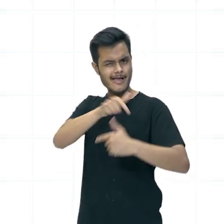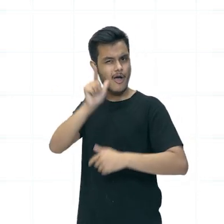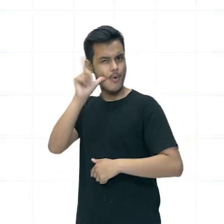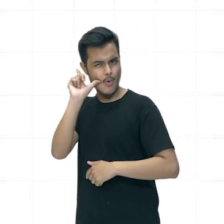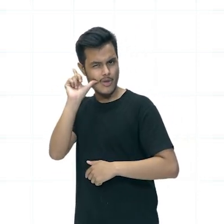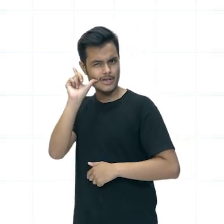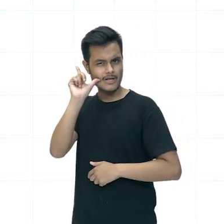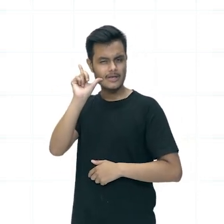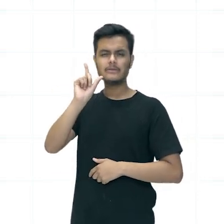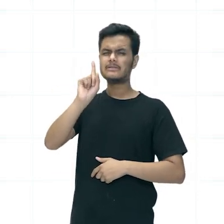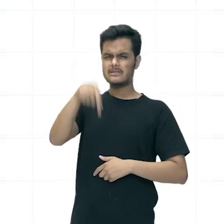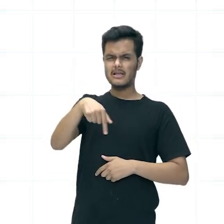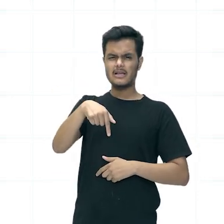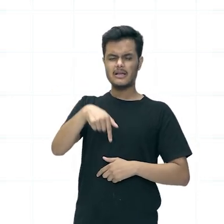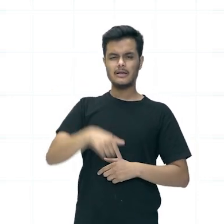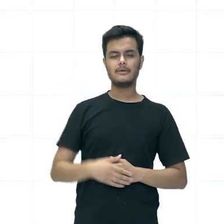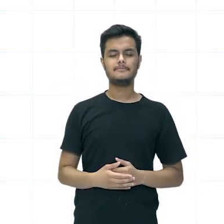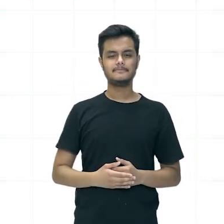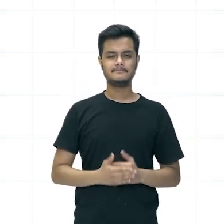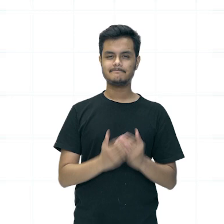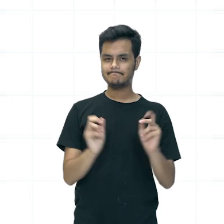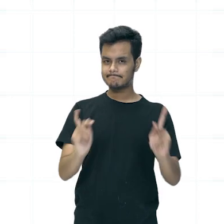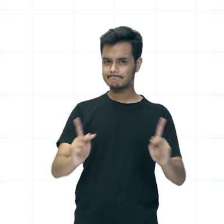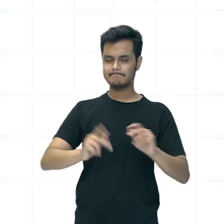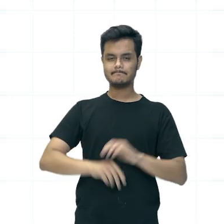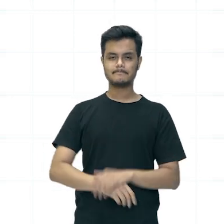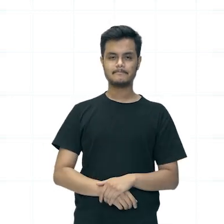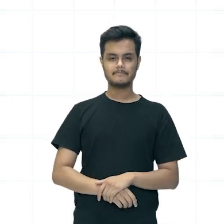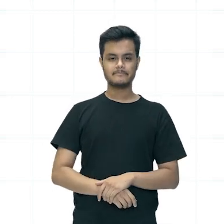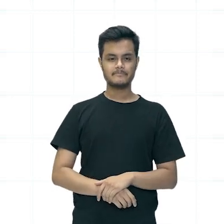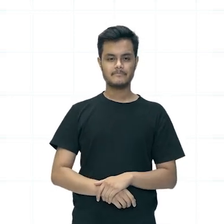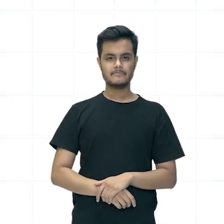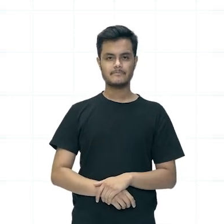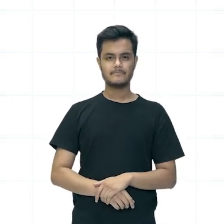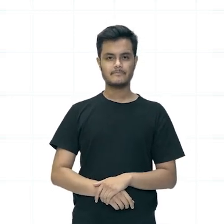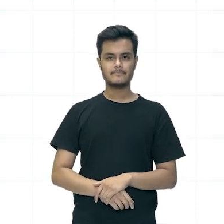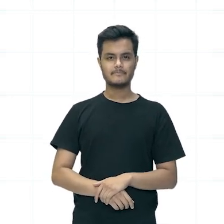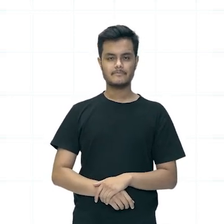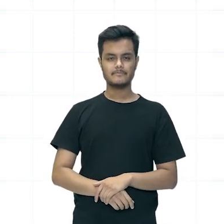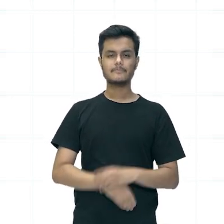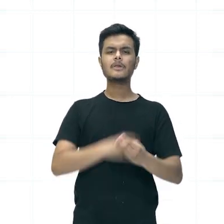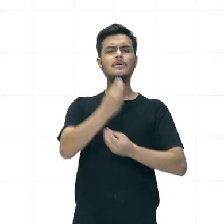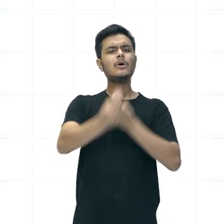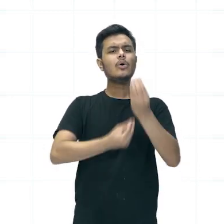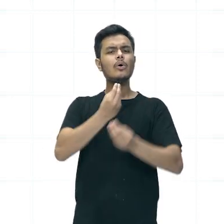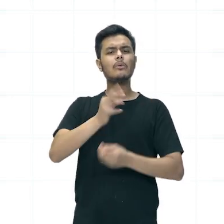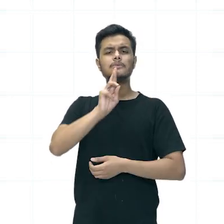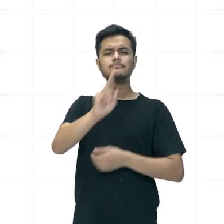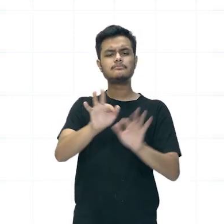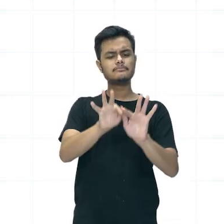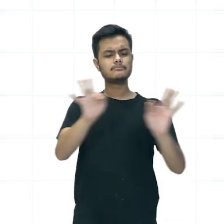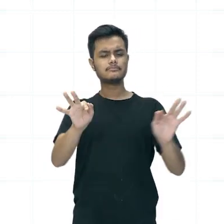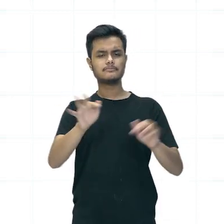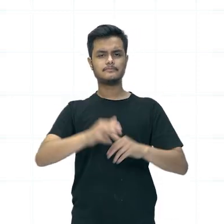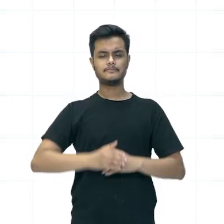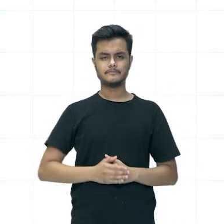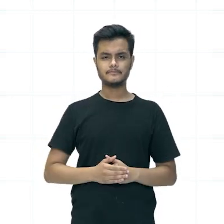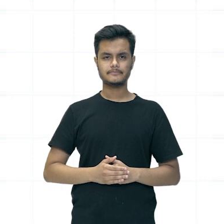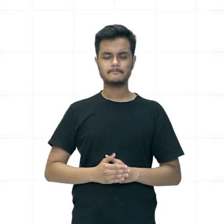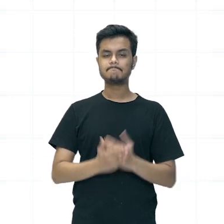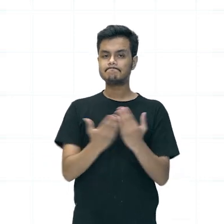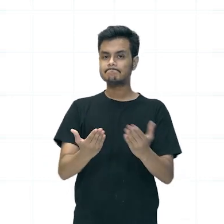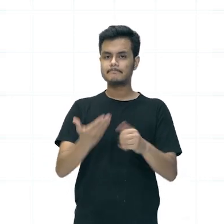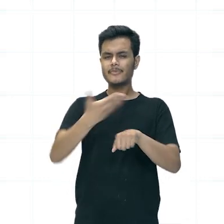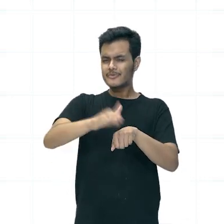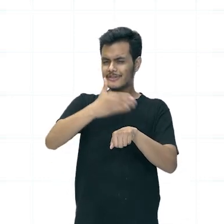Você trabalhou ontem? Alright? Como é que eu respondo esse tipo de perguntas? Vamos treinar